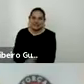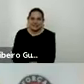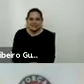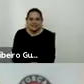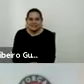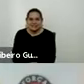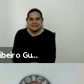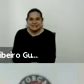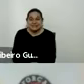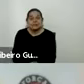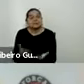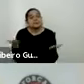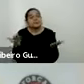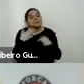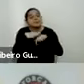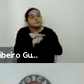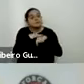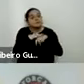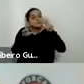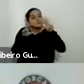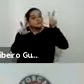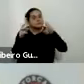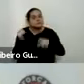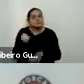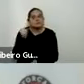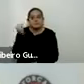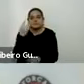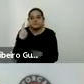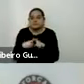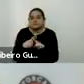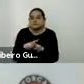sobre um tema bem importante, porque nós vivemos hoje um novo